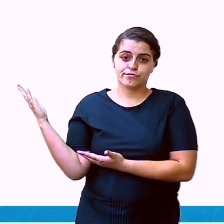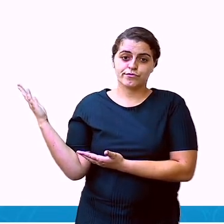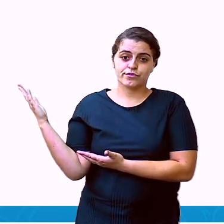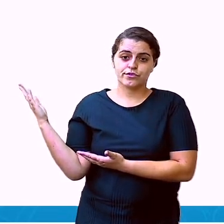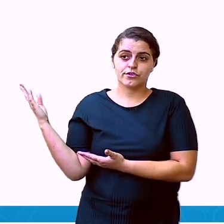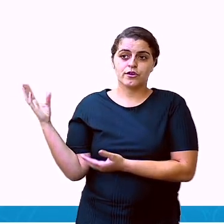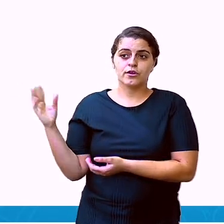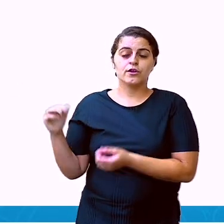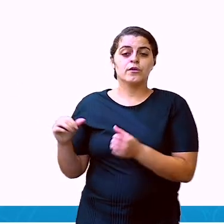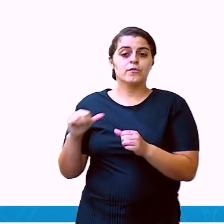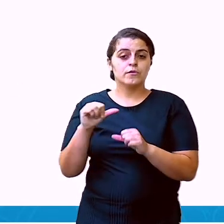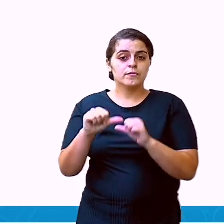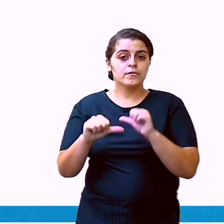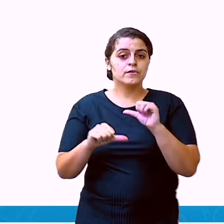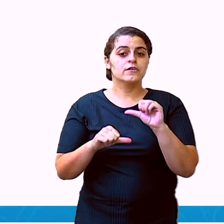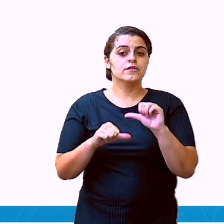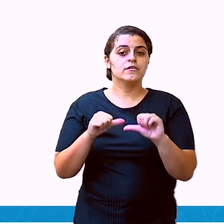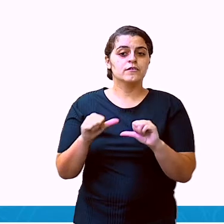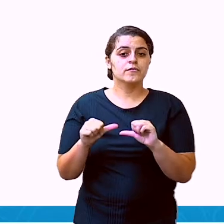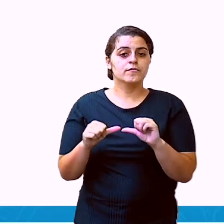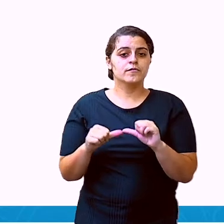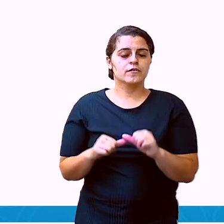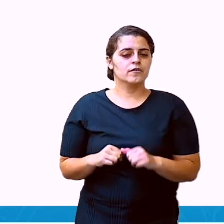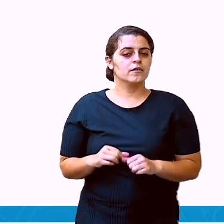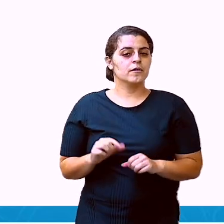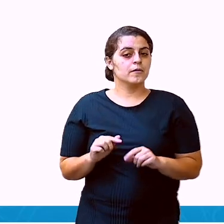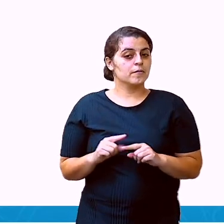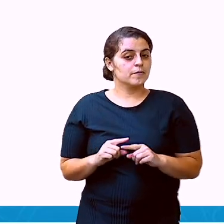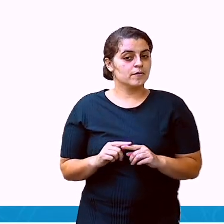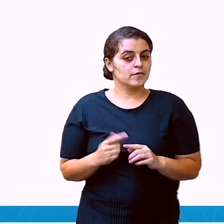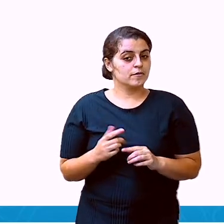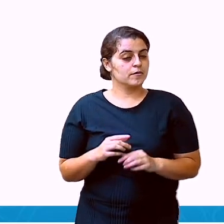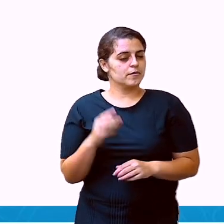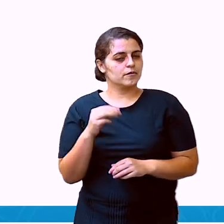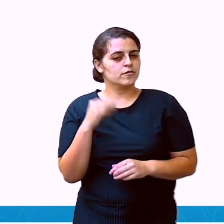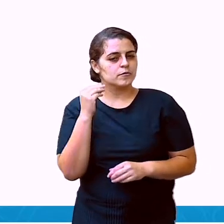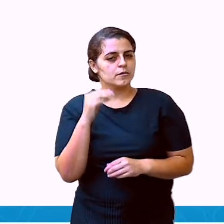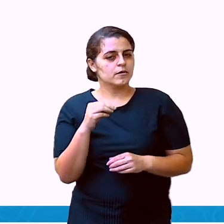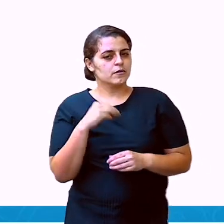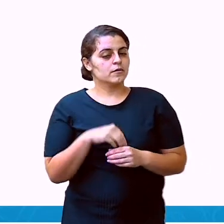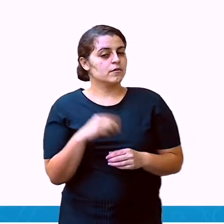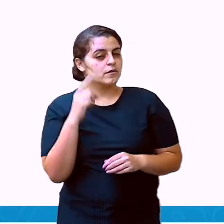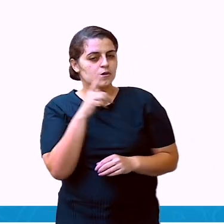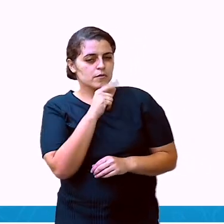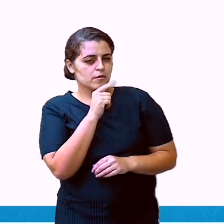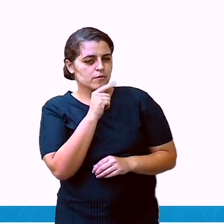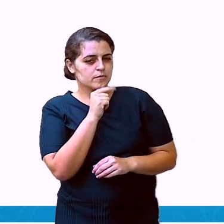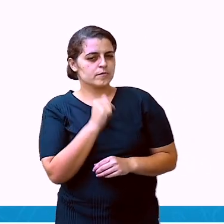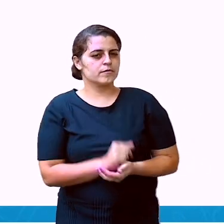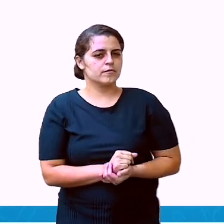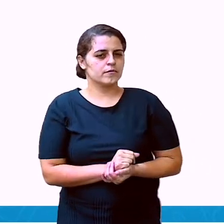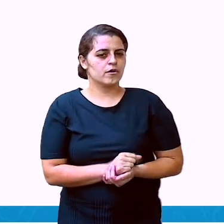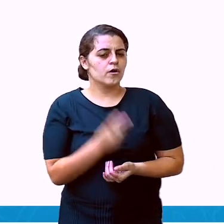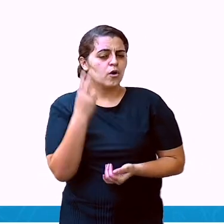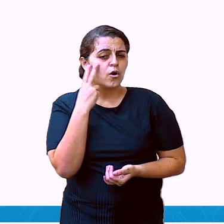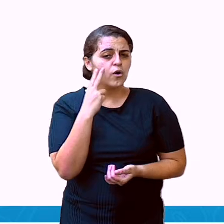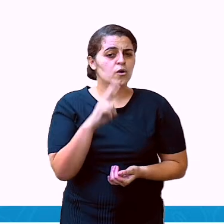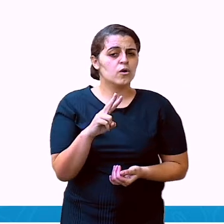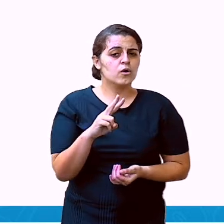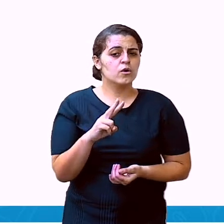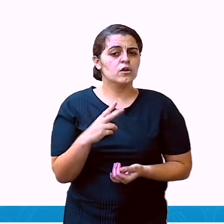Tudo começou a mudar. Apesar de nós termos colocado água, olha o